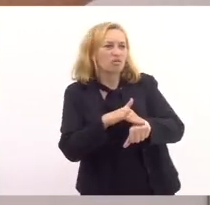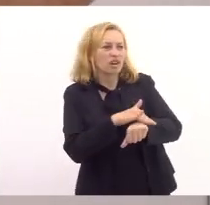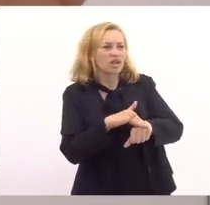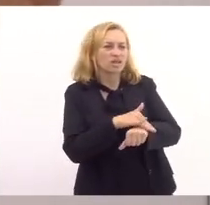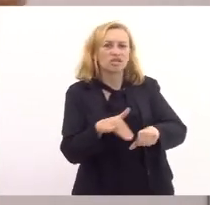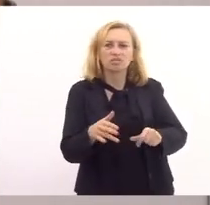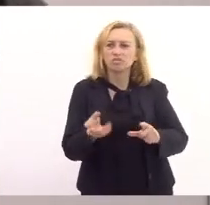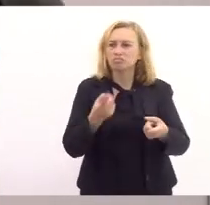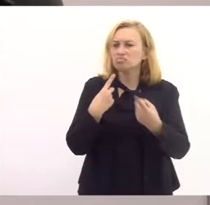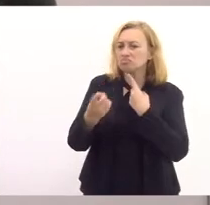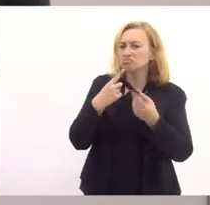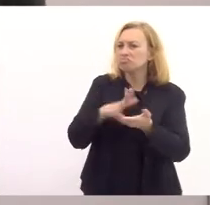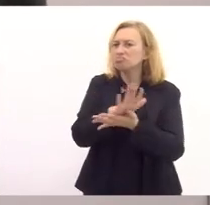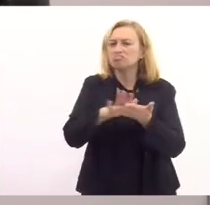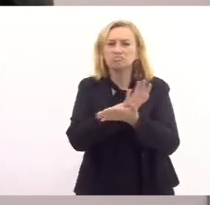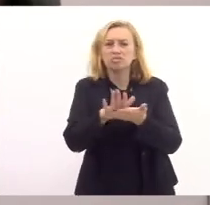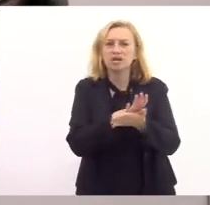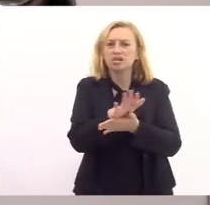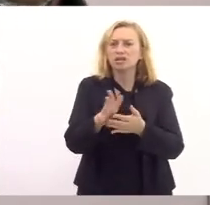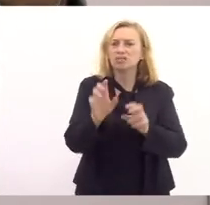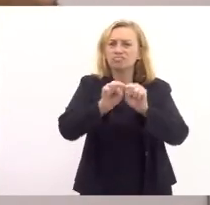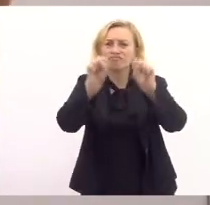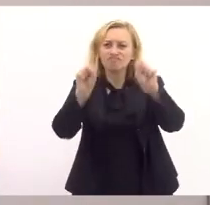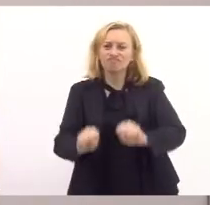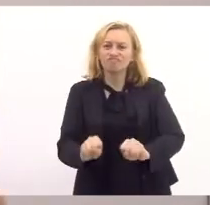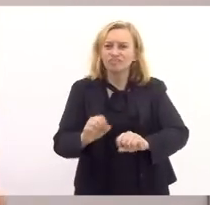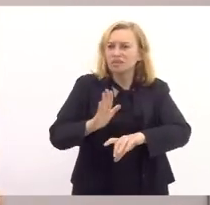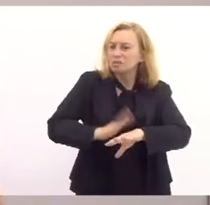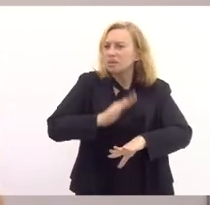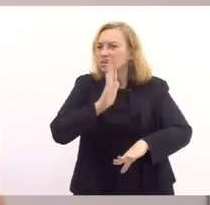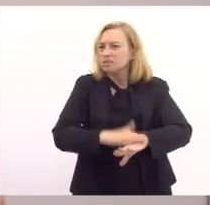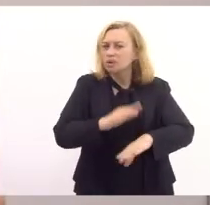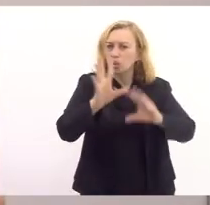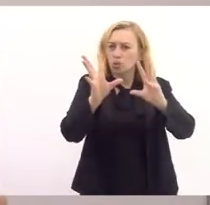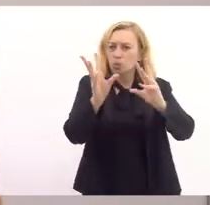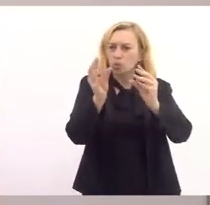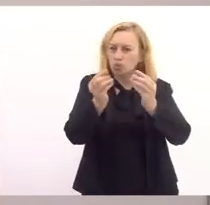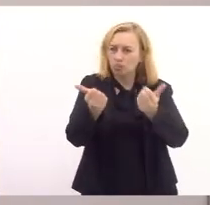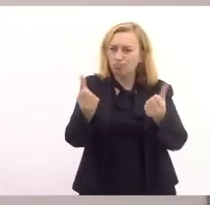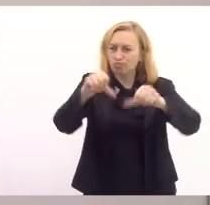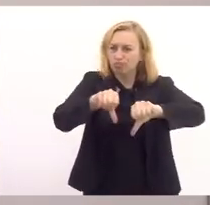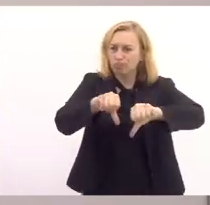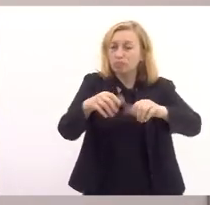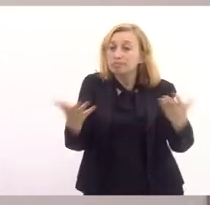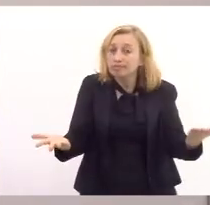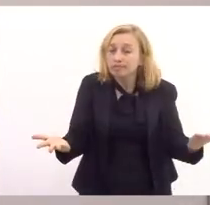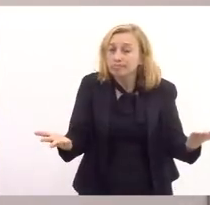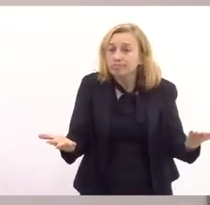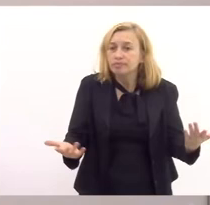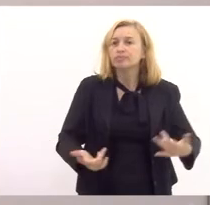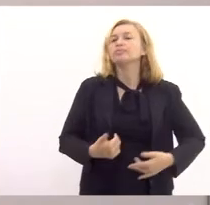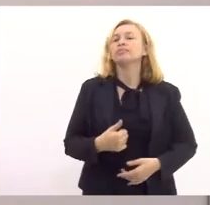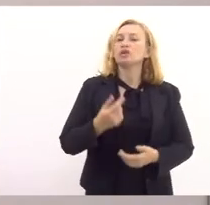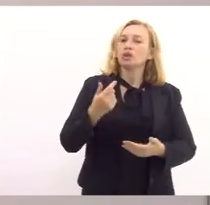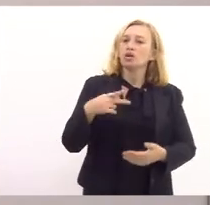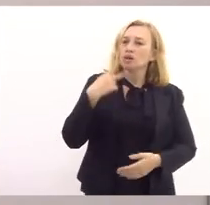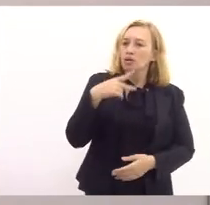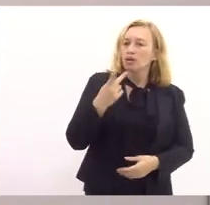E, evidentemente, o sistema cada vez mais ladeira abaixo. Eu volto a